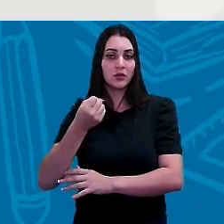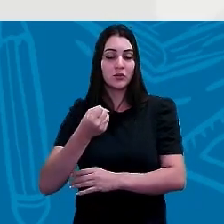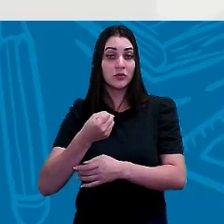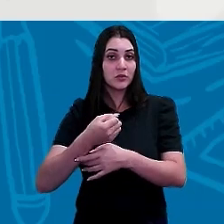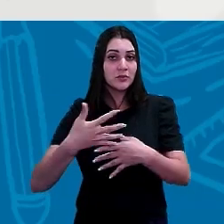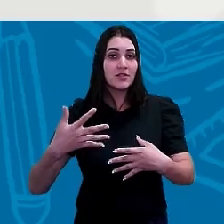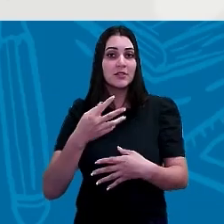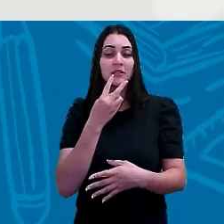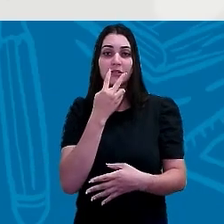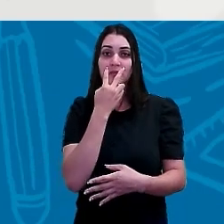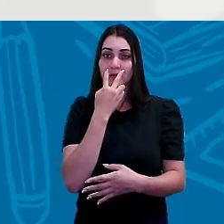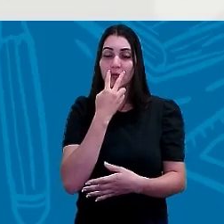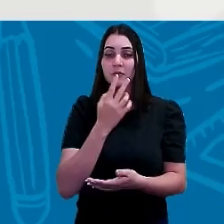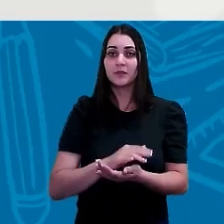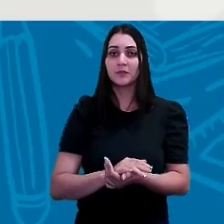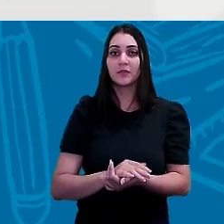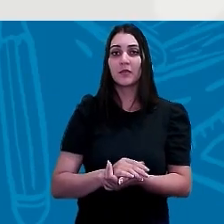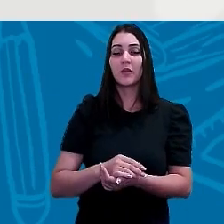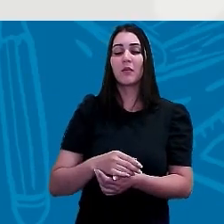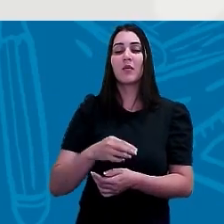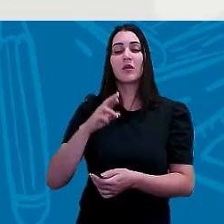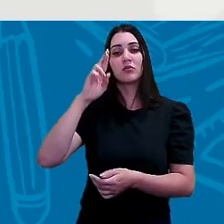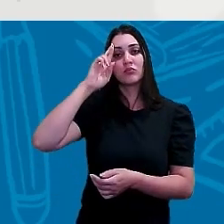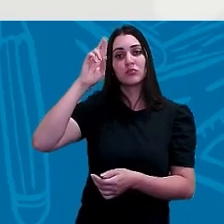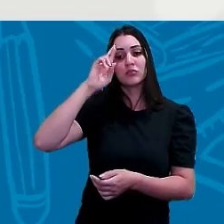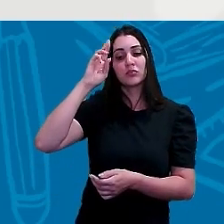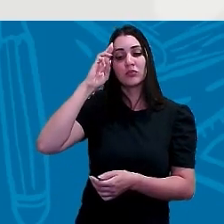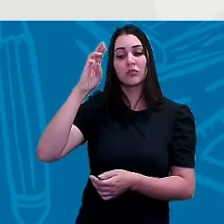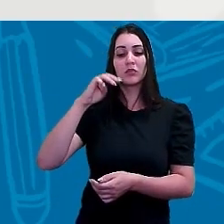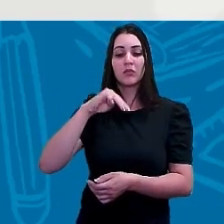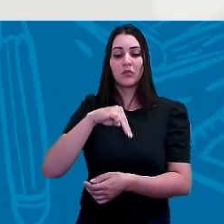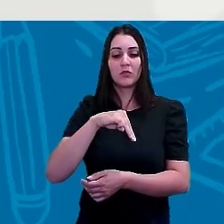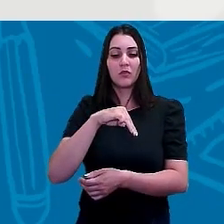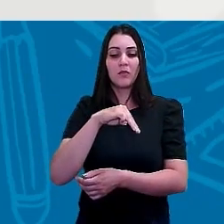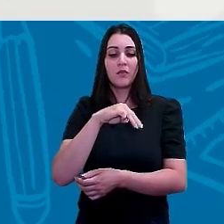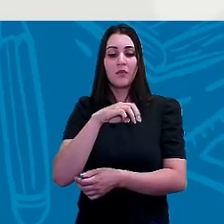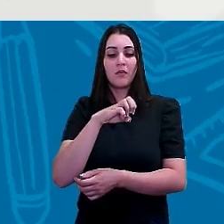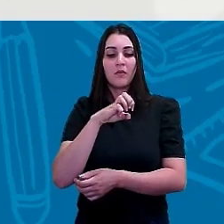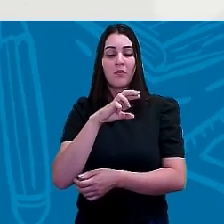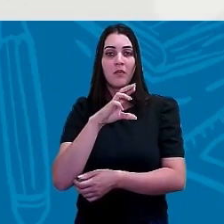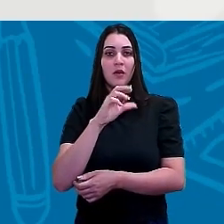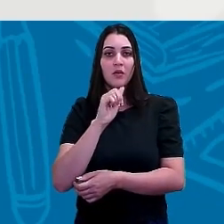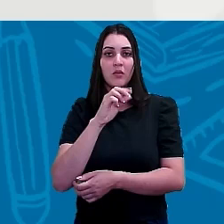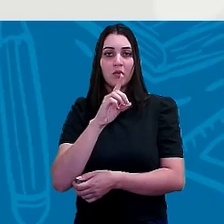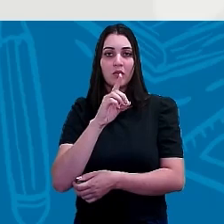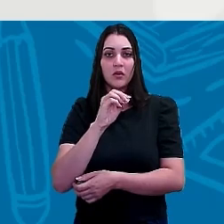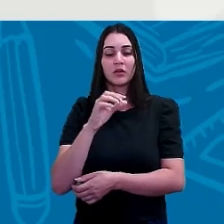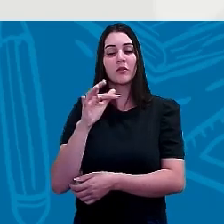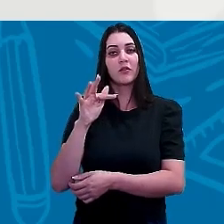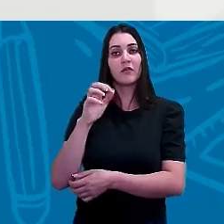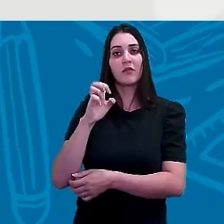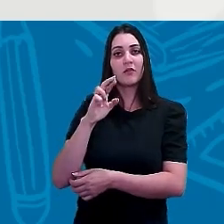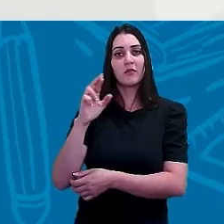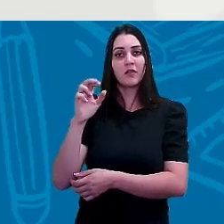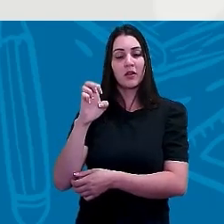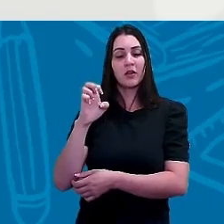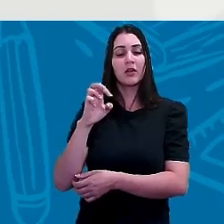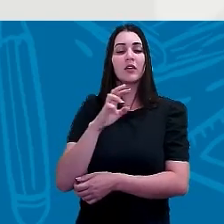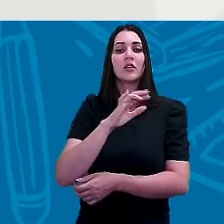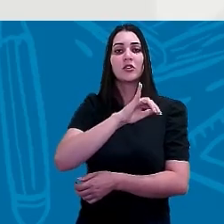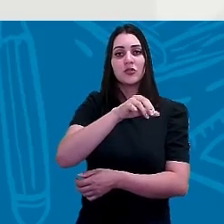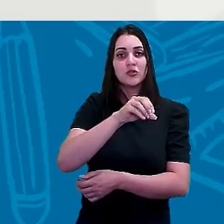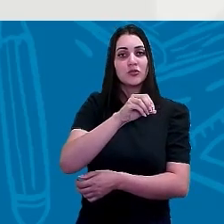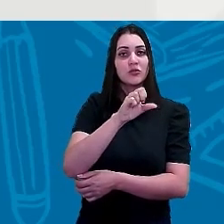cidade da Vitória de Santo Antão, pelos senhores Joel Cândido Severino Ferrer de Moraes e José Ferrer de Moraes. No